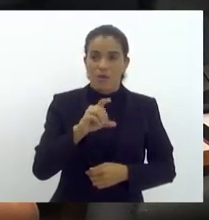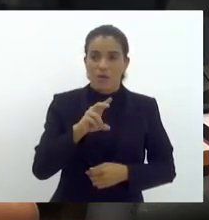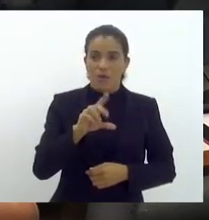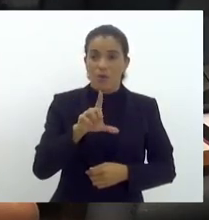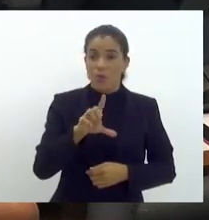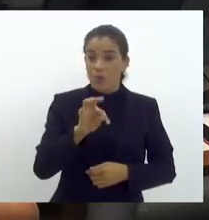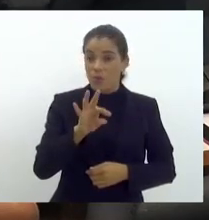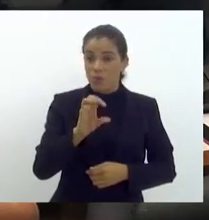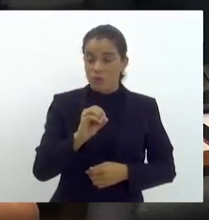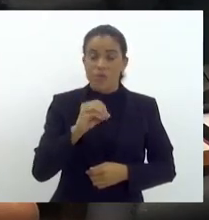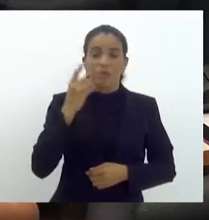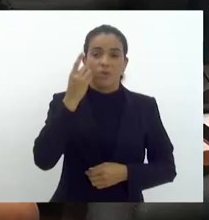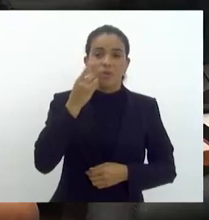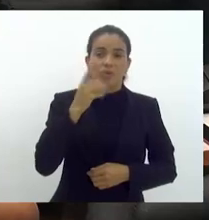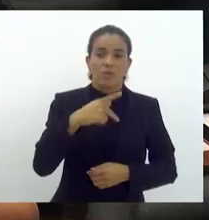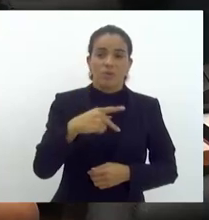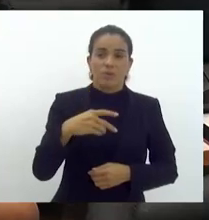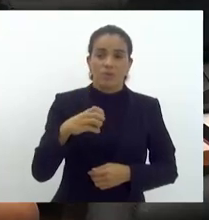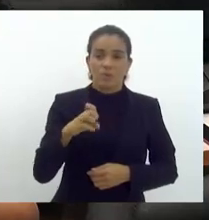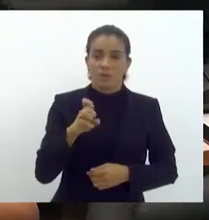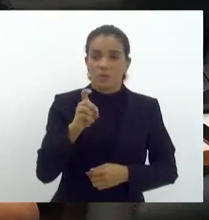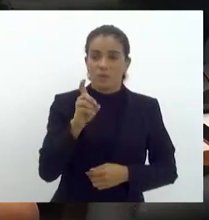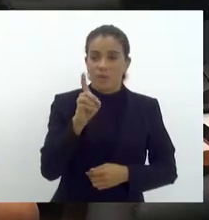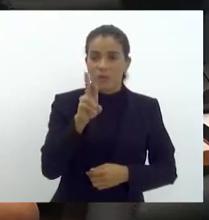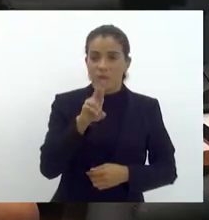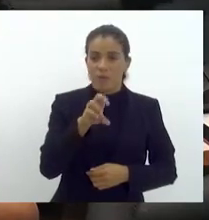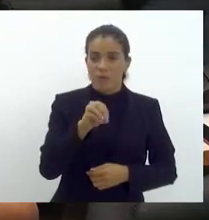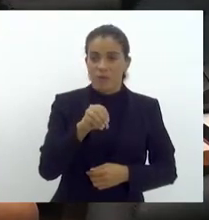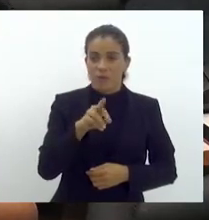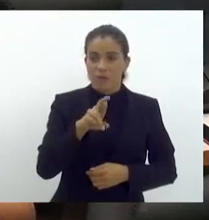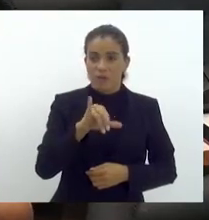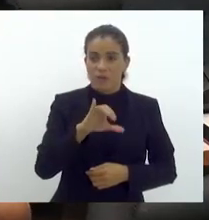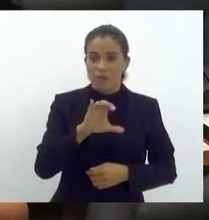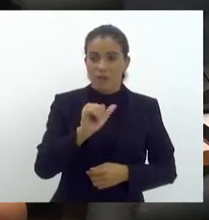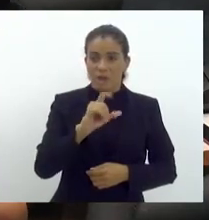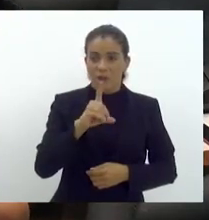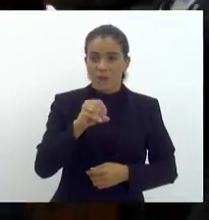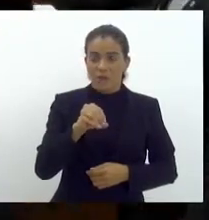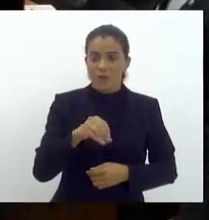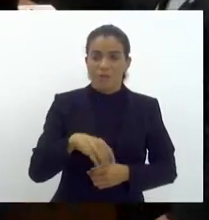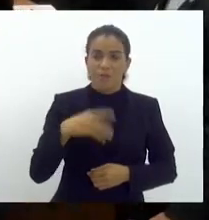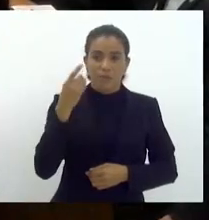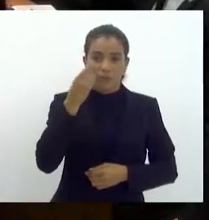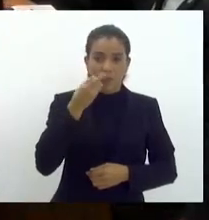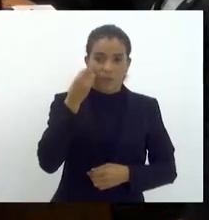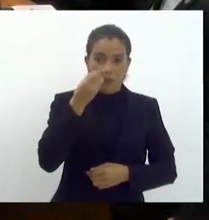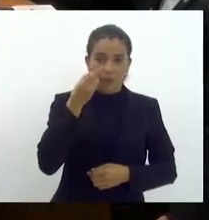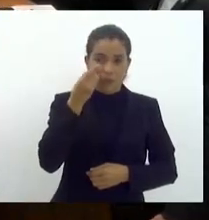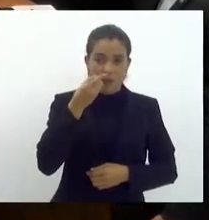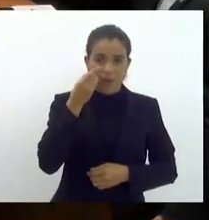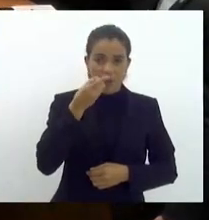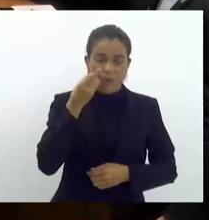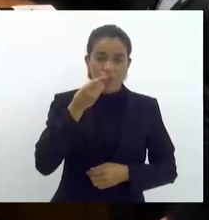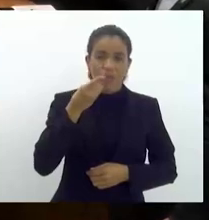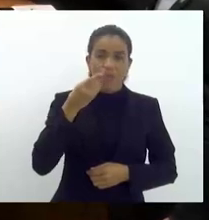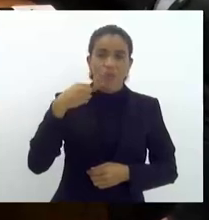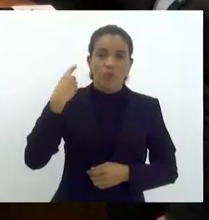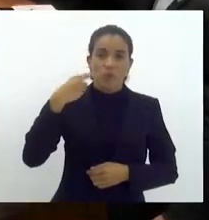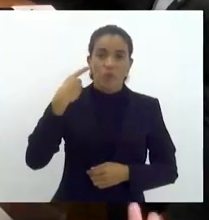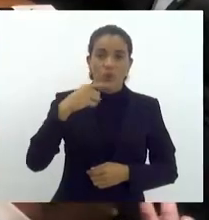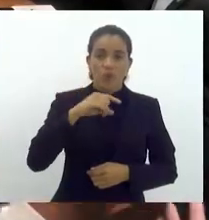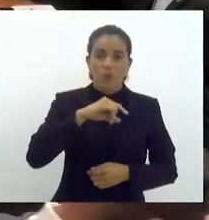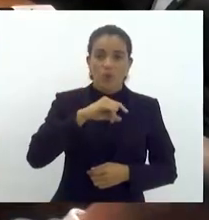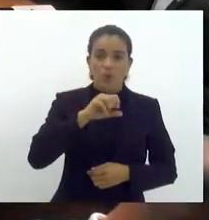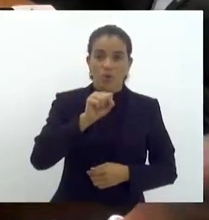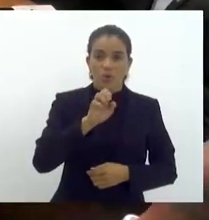Dr Pedro Ricardo simplesmente Deputado Dr Serginho